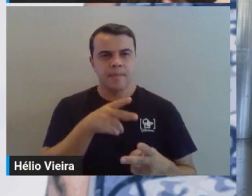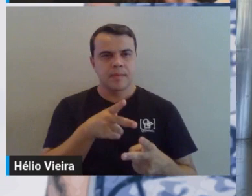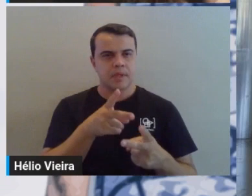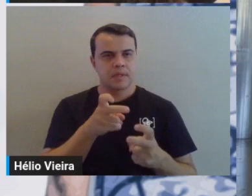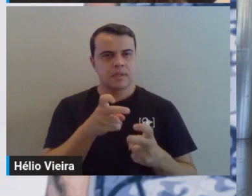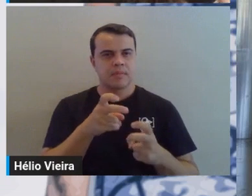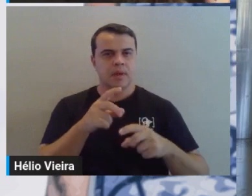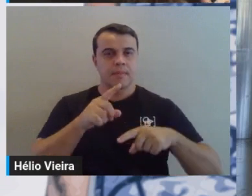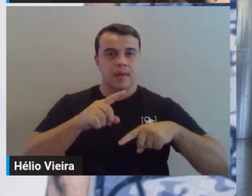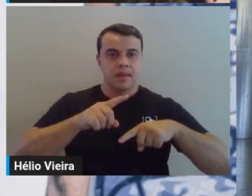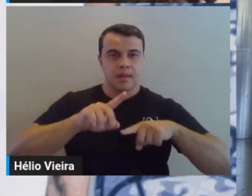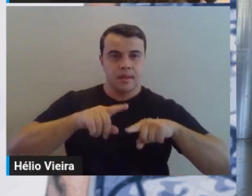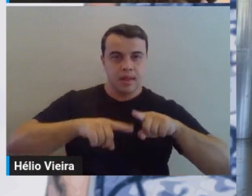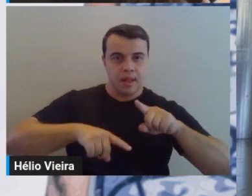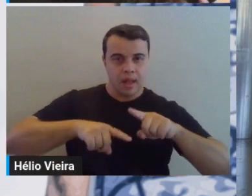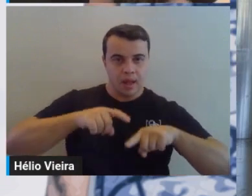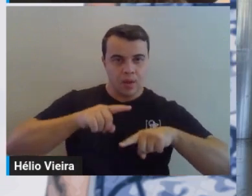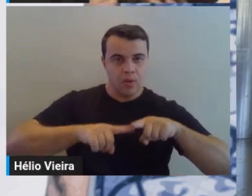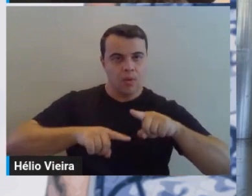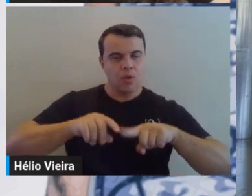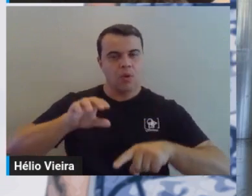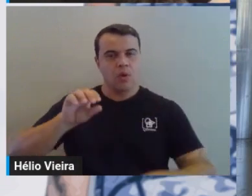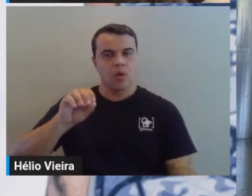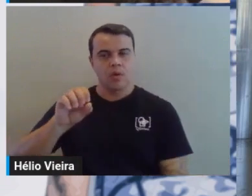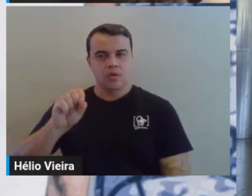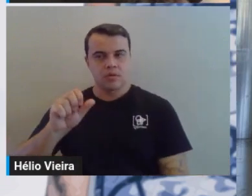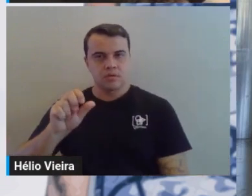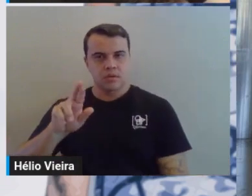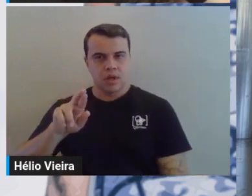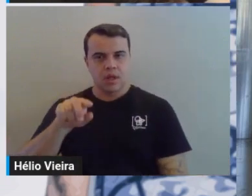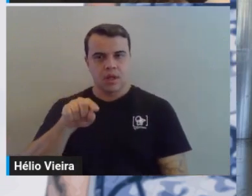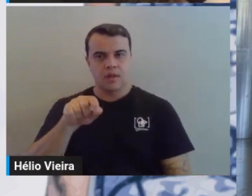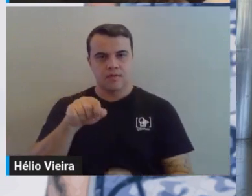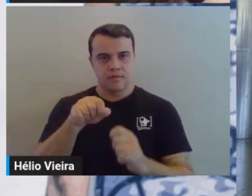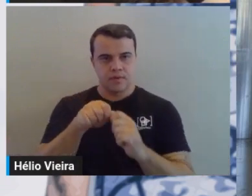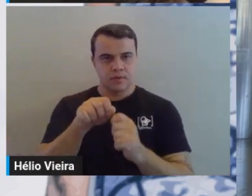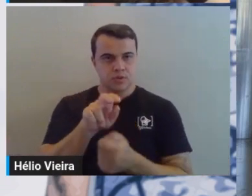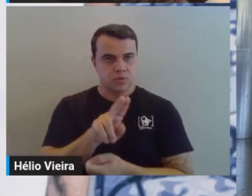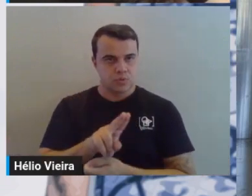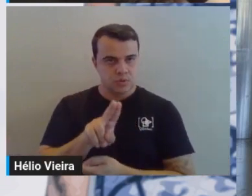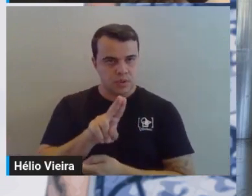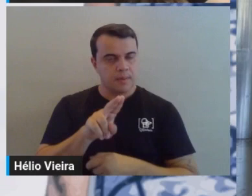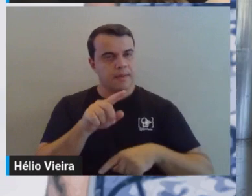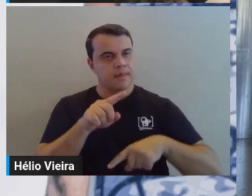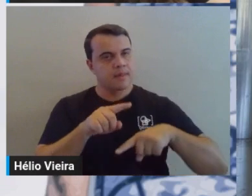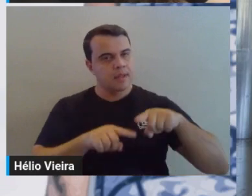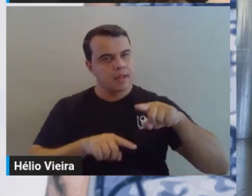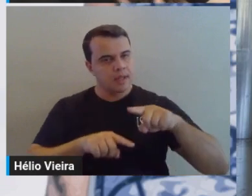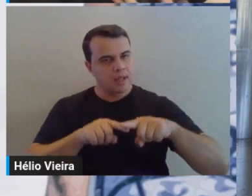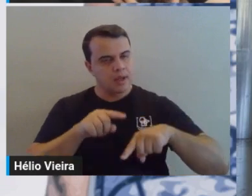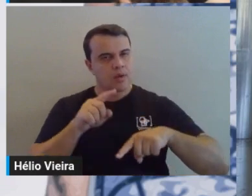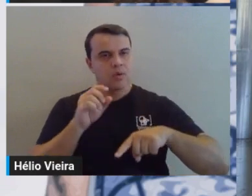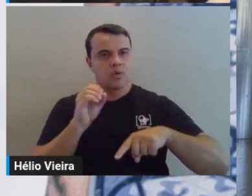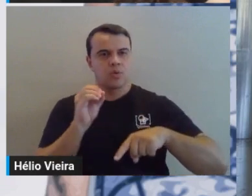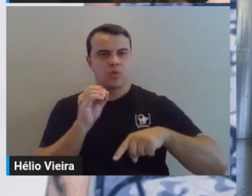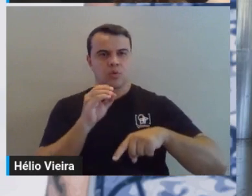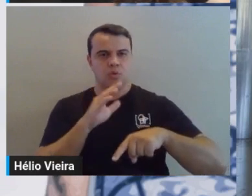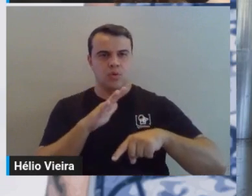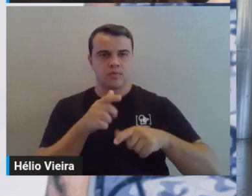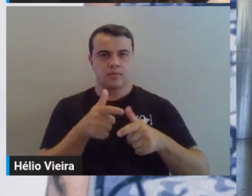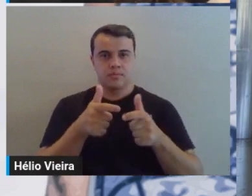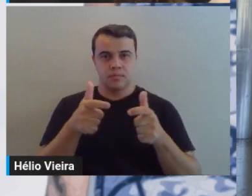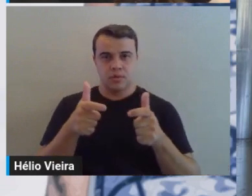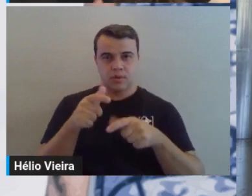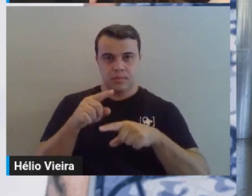alguns materiais que o Oscar Niemeyer faz questão de utilizar, que são materiais nobres, a maioria